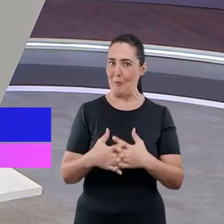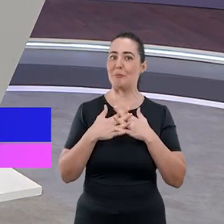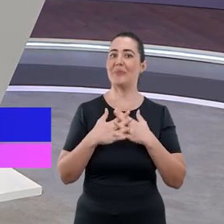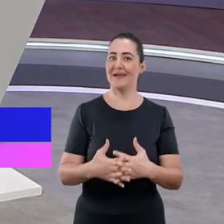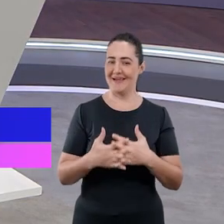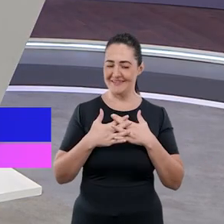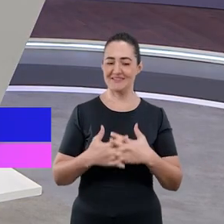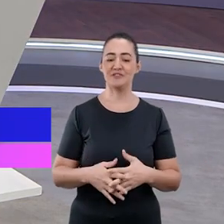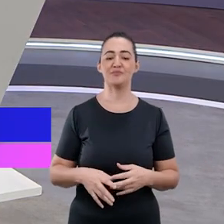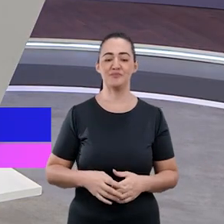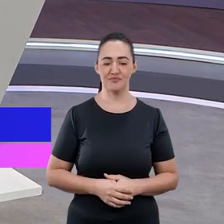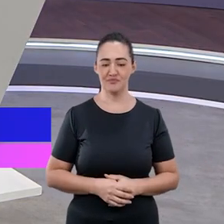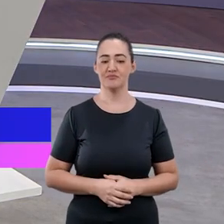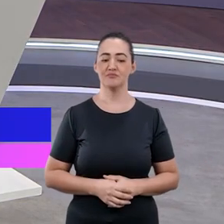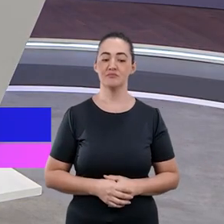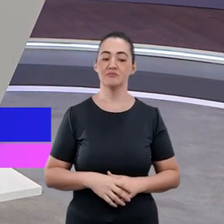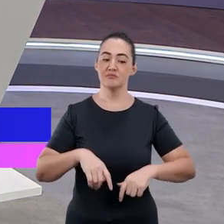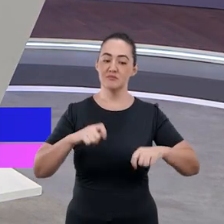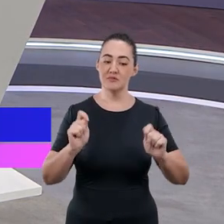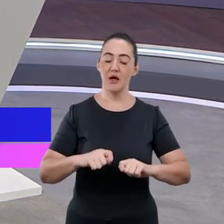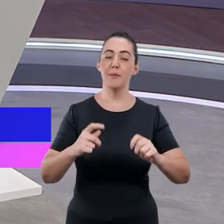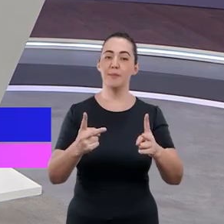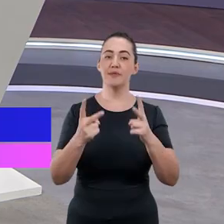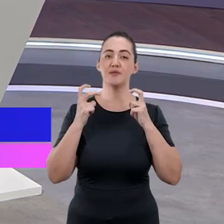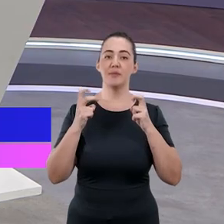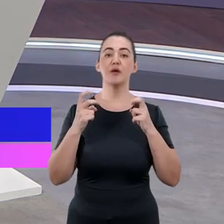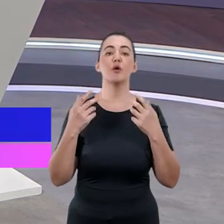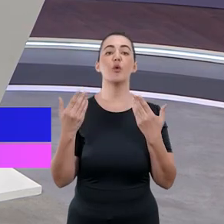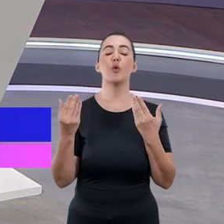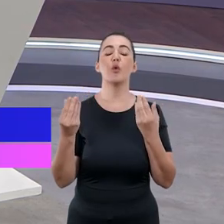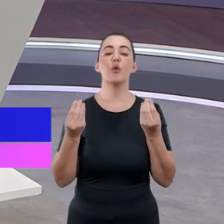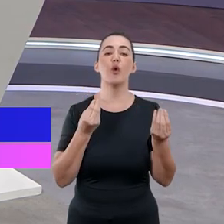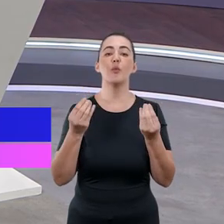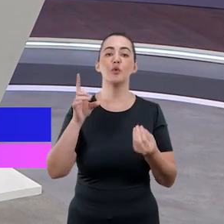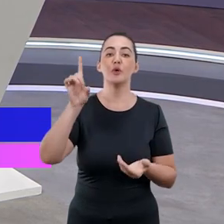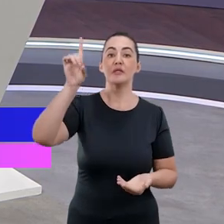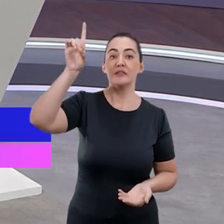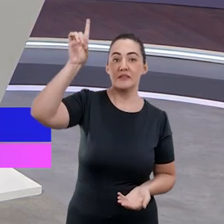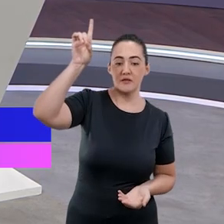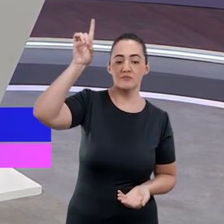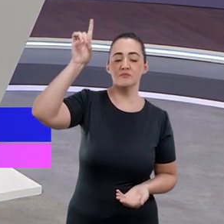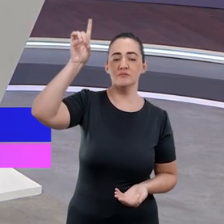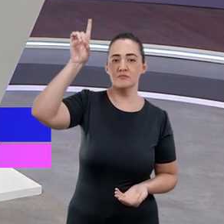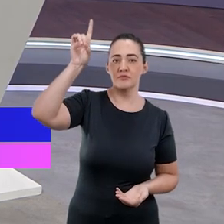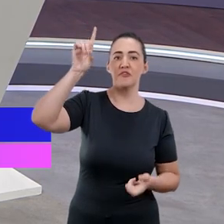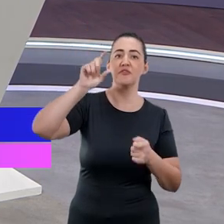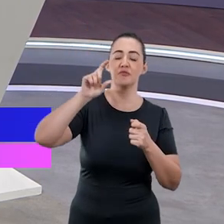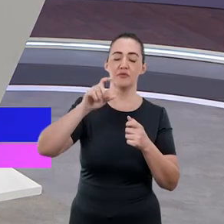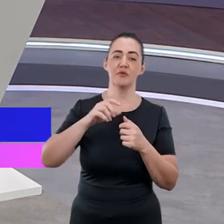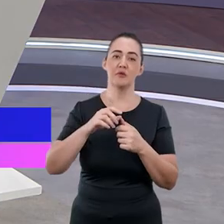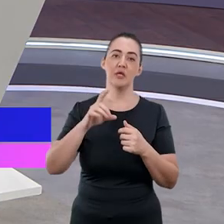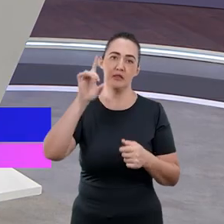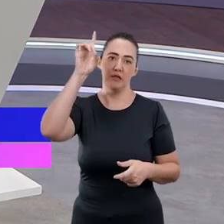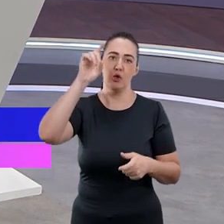mundo fica evidente como Deus fez todas as coisas. O corpo humano é